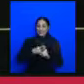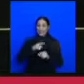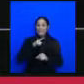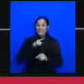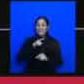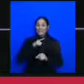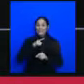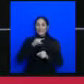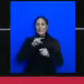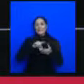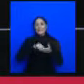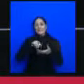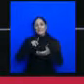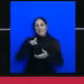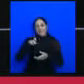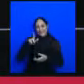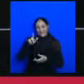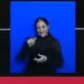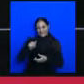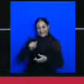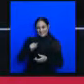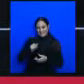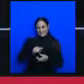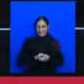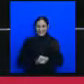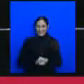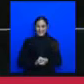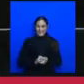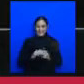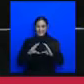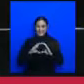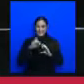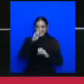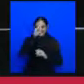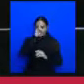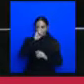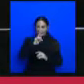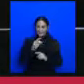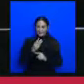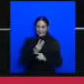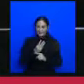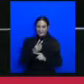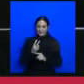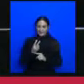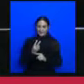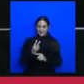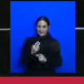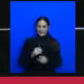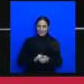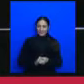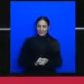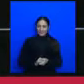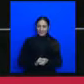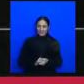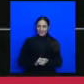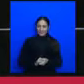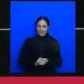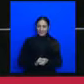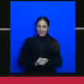Sena tem Mega Sena. Bola amarela, número 32. Amarela,